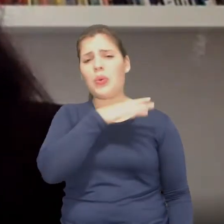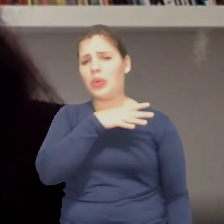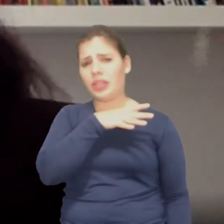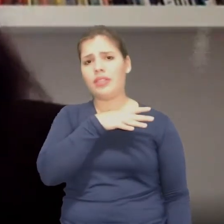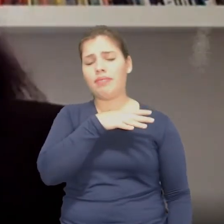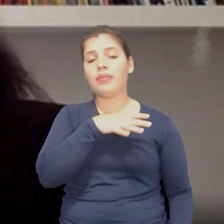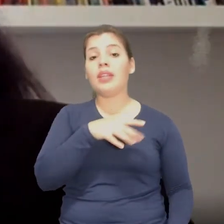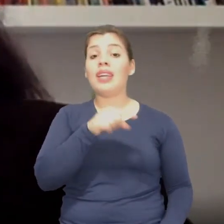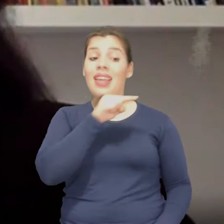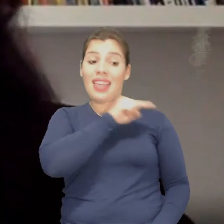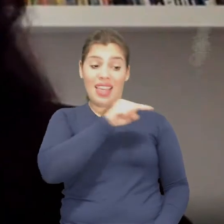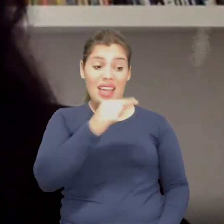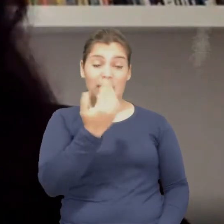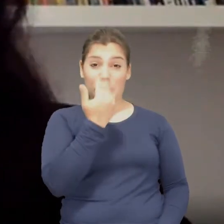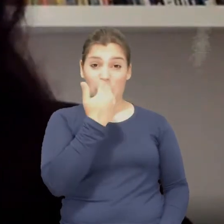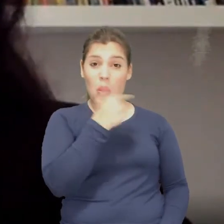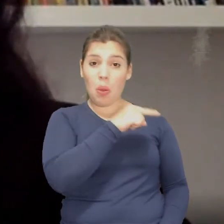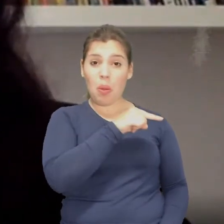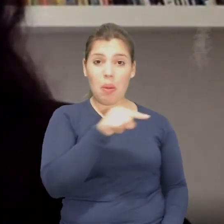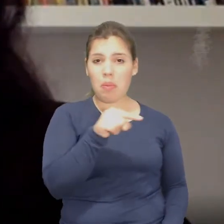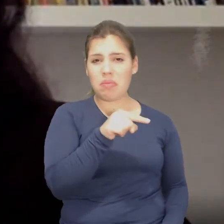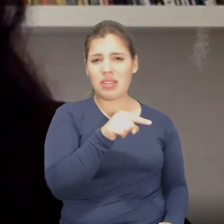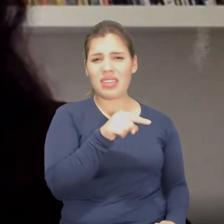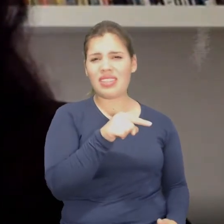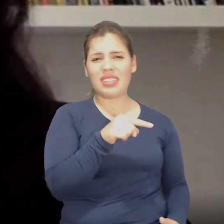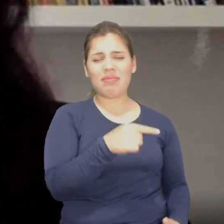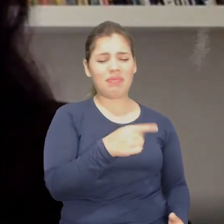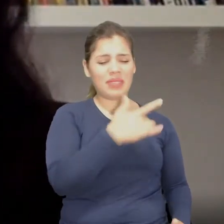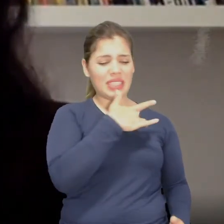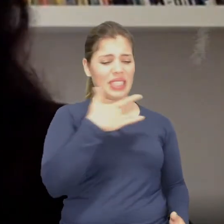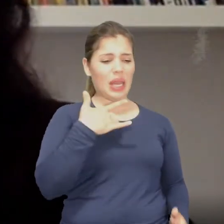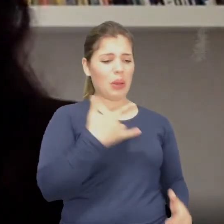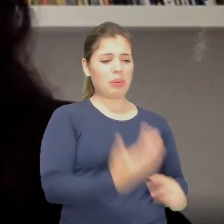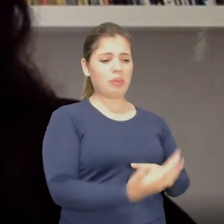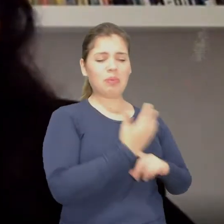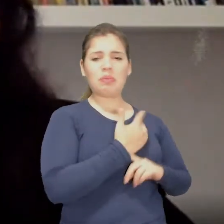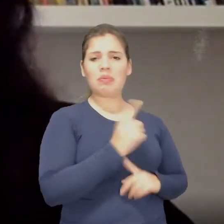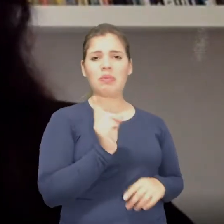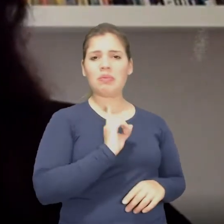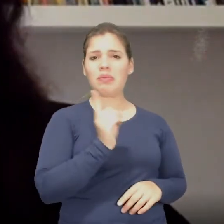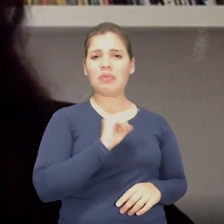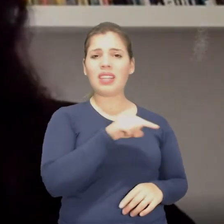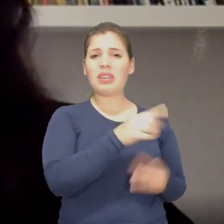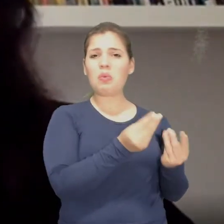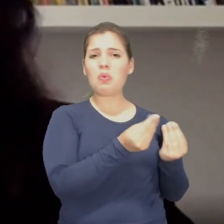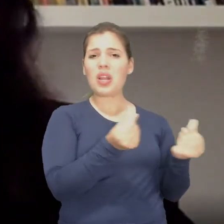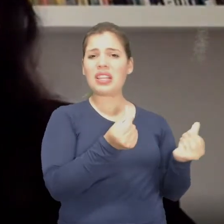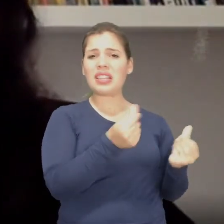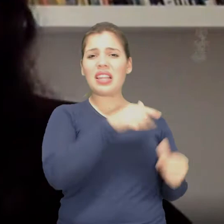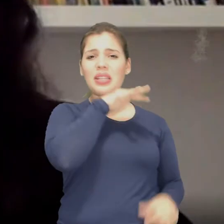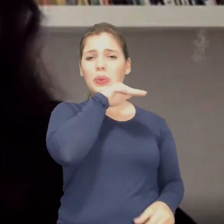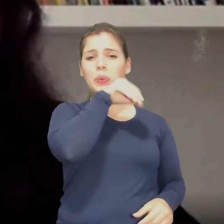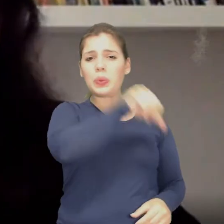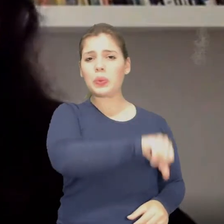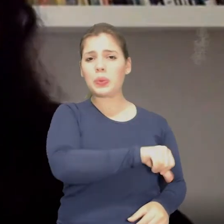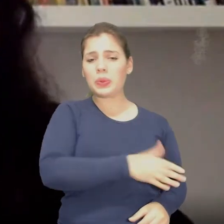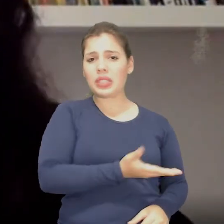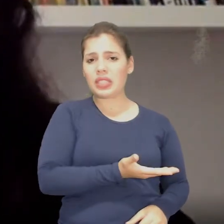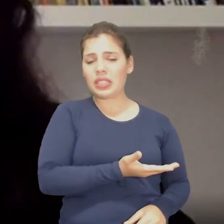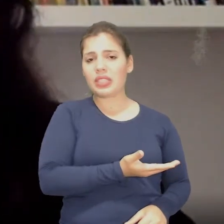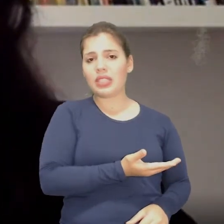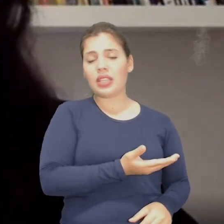sua com um nutricionista recentemente, é que os multiprocessados tendem a nos inflamar. Então, são alimentos de qualidade